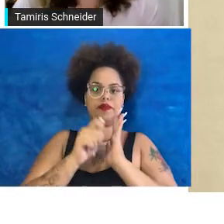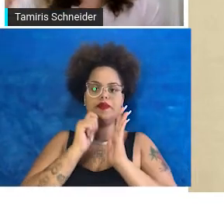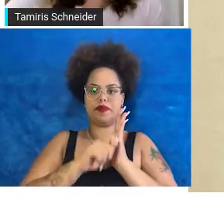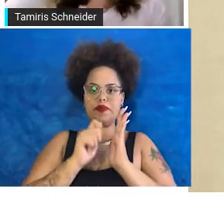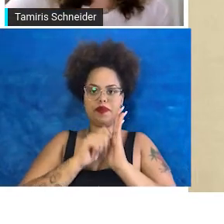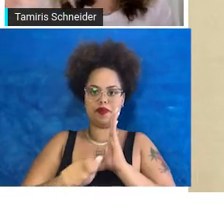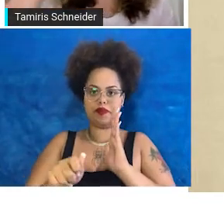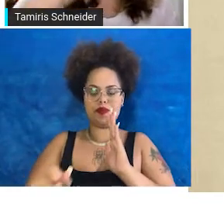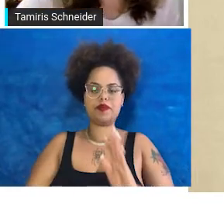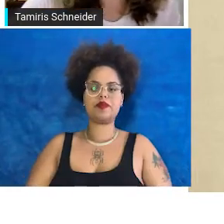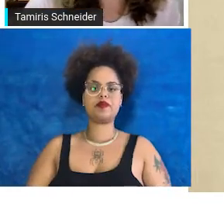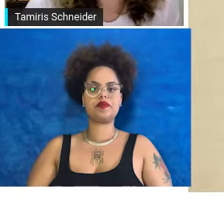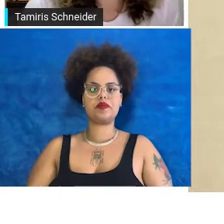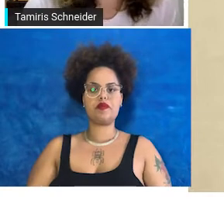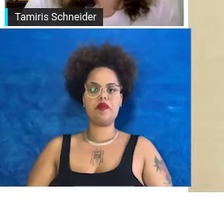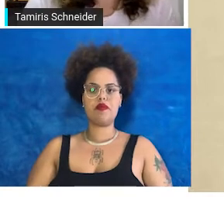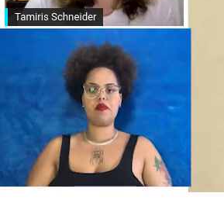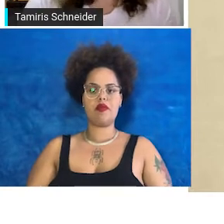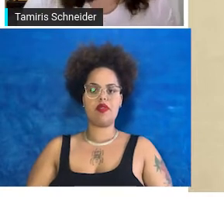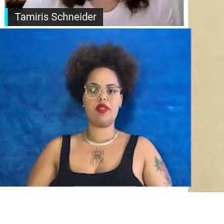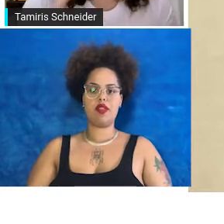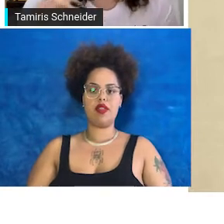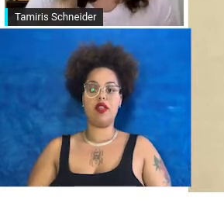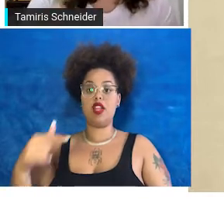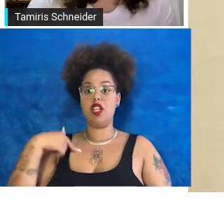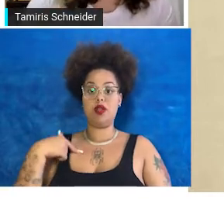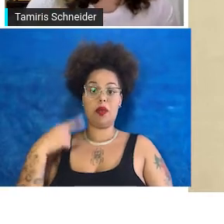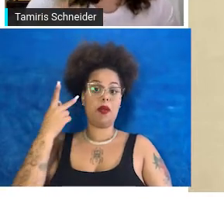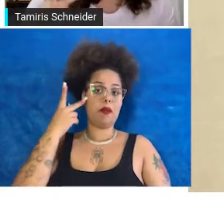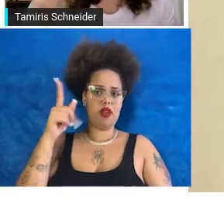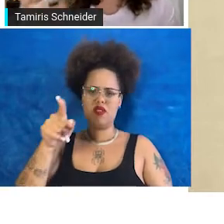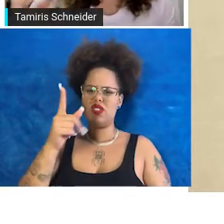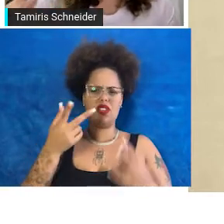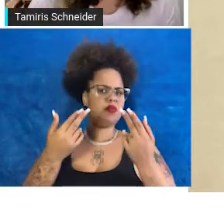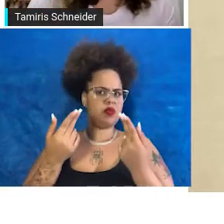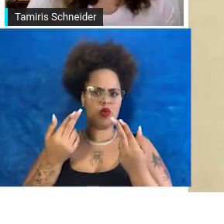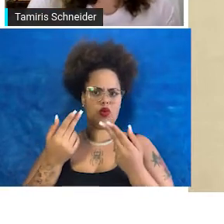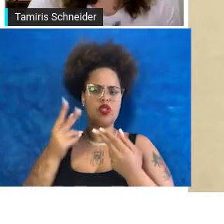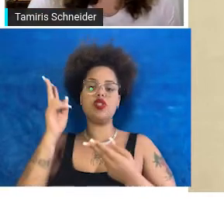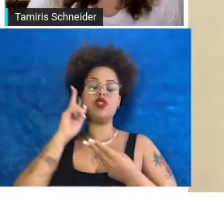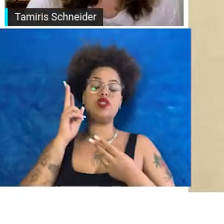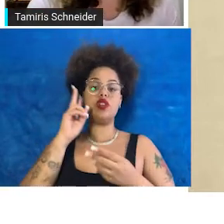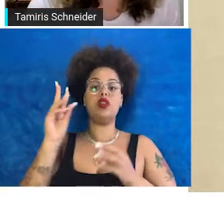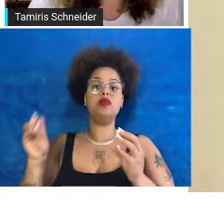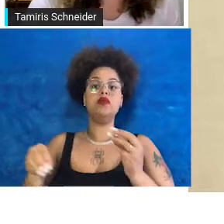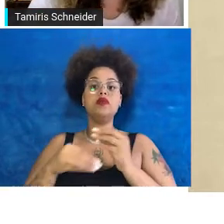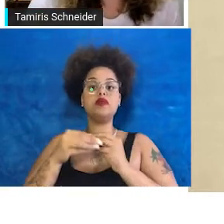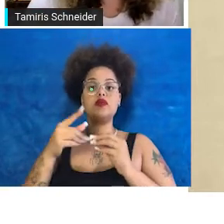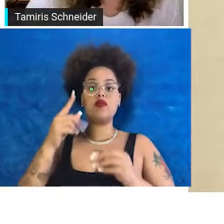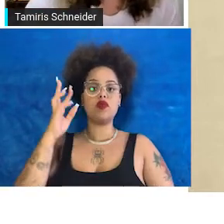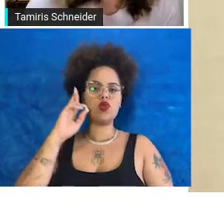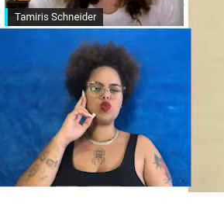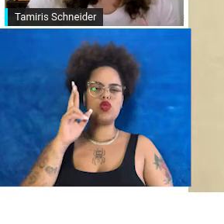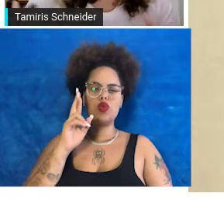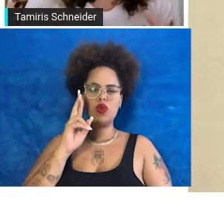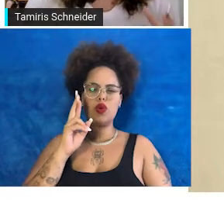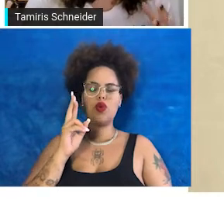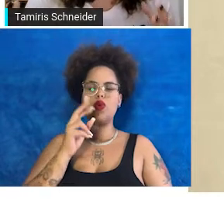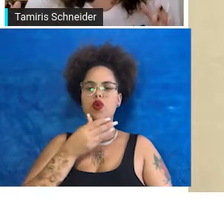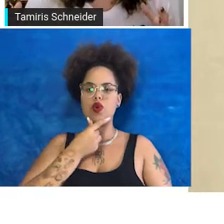isso. E aí o De Mim Pra Você é a mesma coisa. Era uma história que envolvia a questão de um senhor de idade que